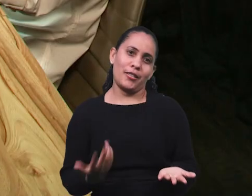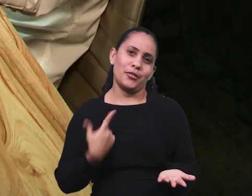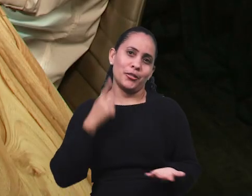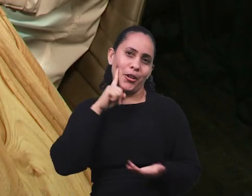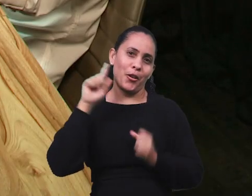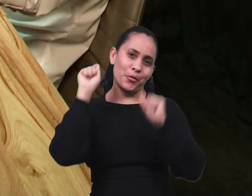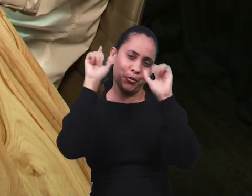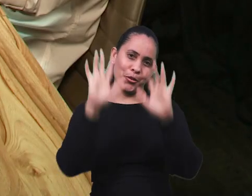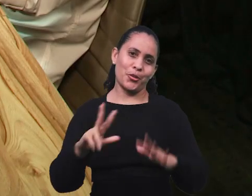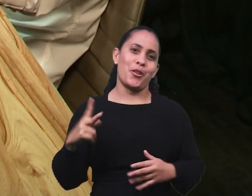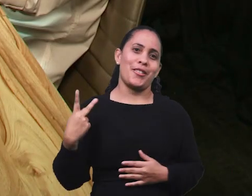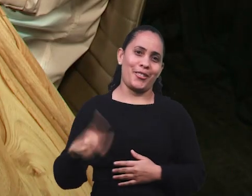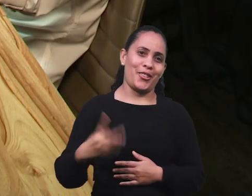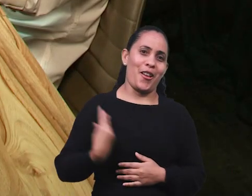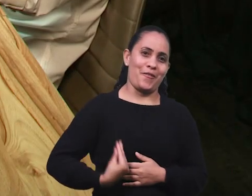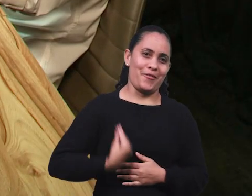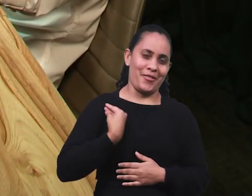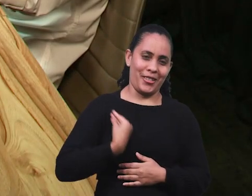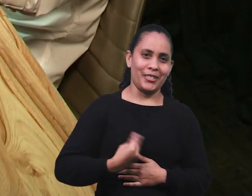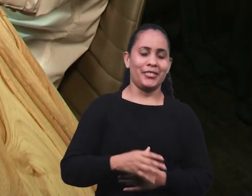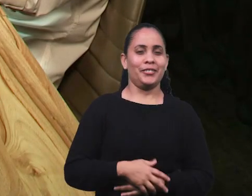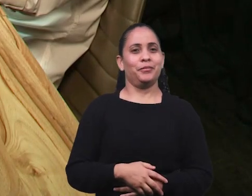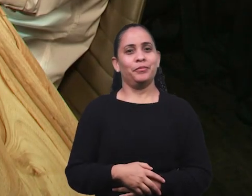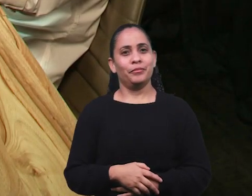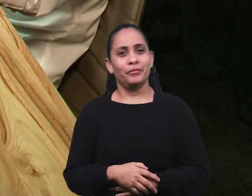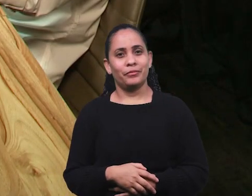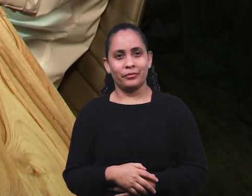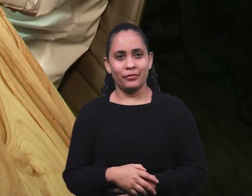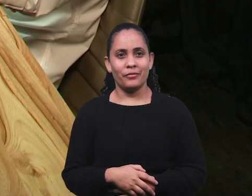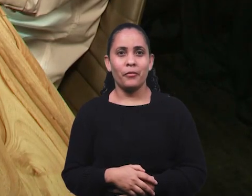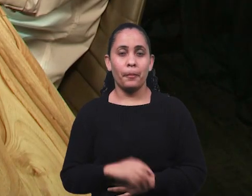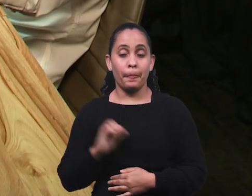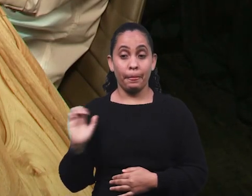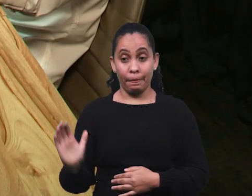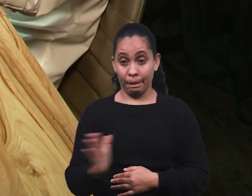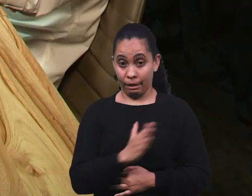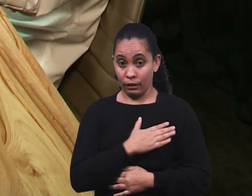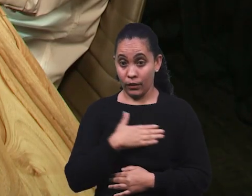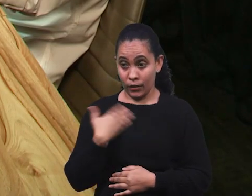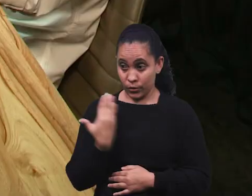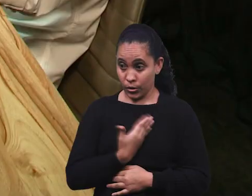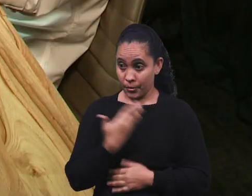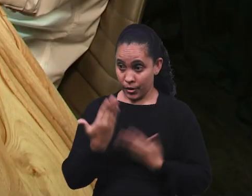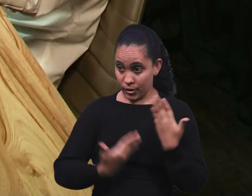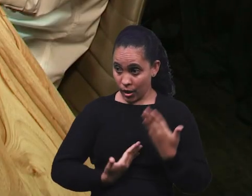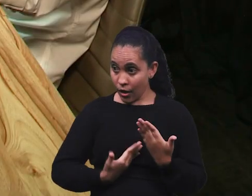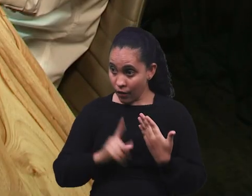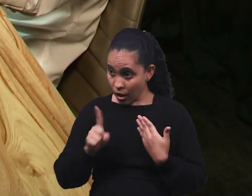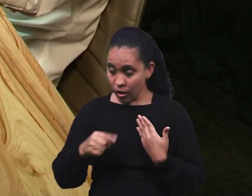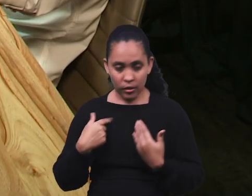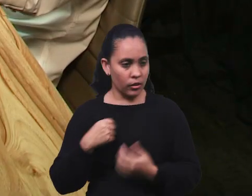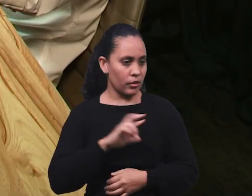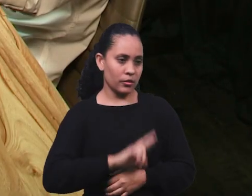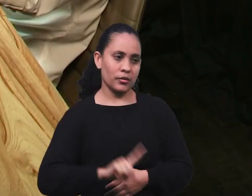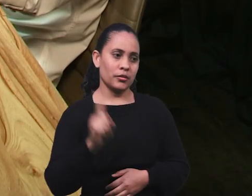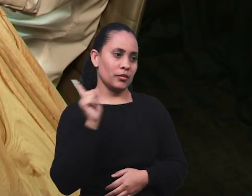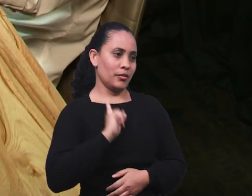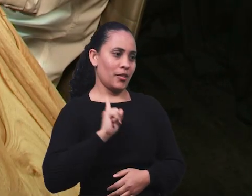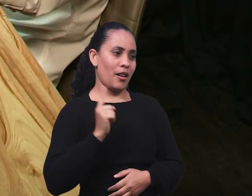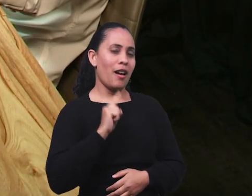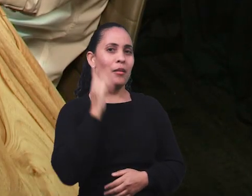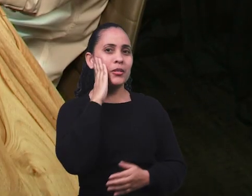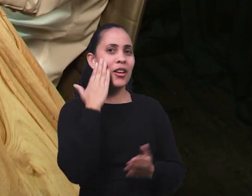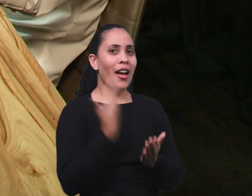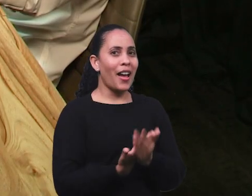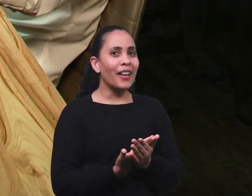Senhor honrou a sua fé. Sim, como E é um importante. testemunho para ela, né? Uhum. Também. A sua colega, a sua amiga era serva? Não. Mas aquele dia ela